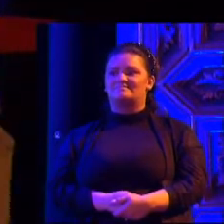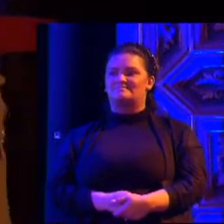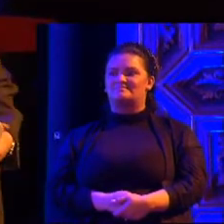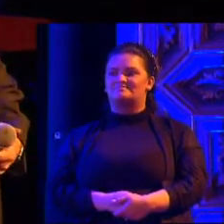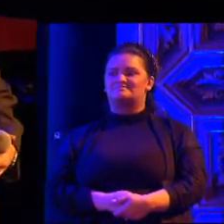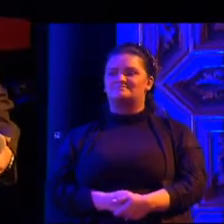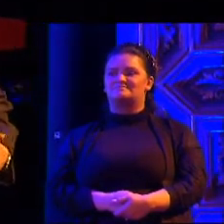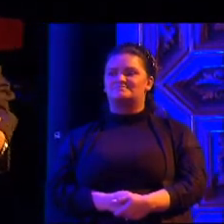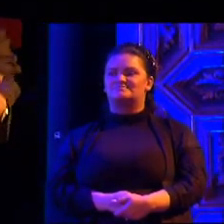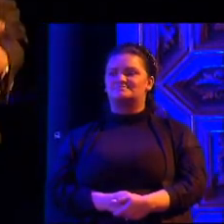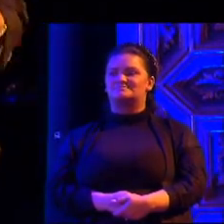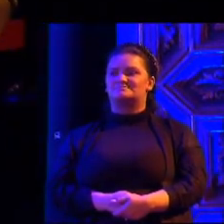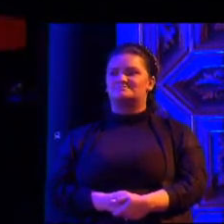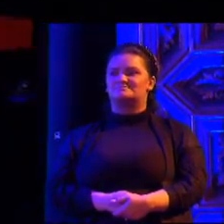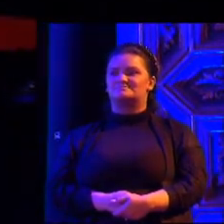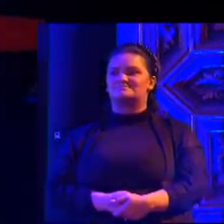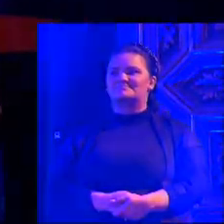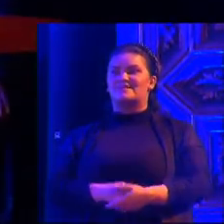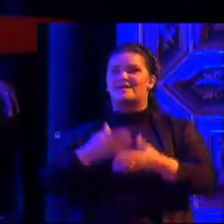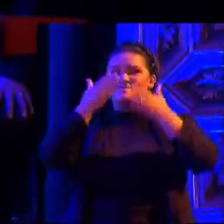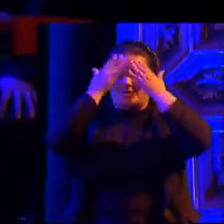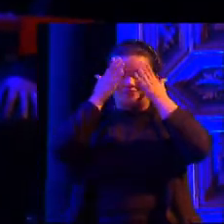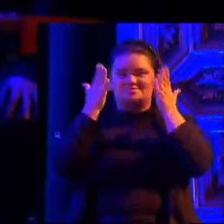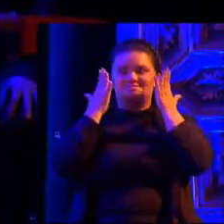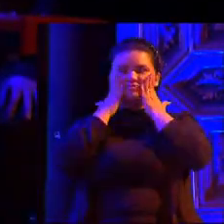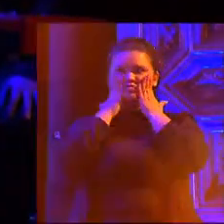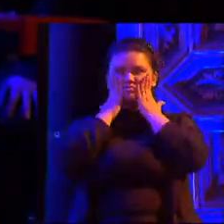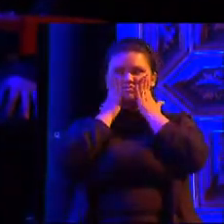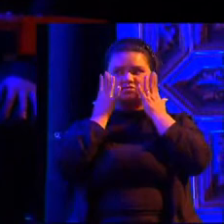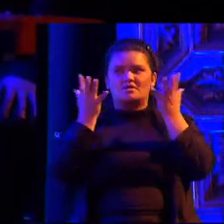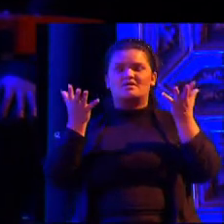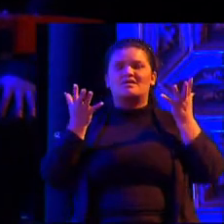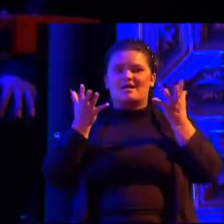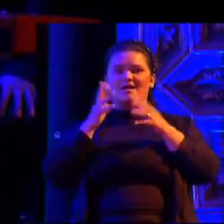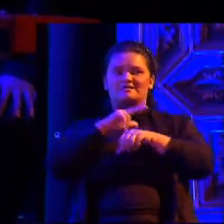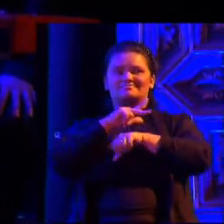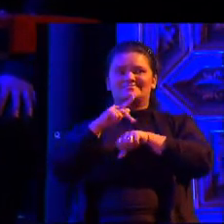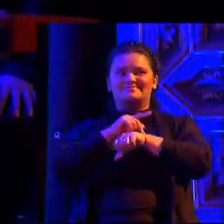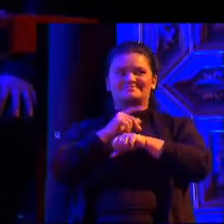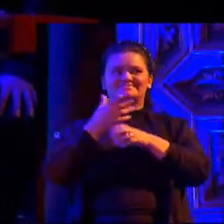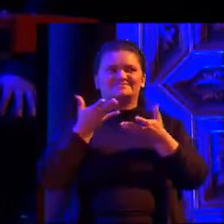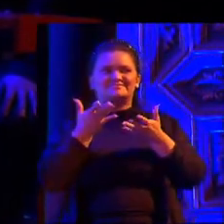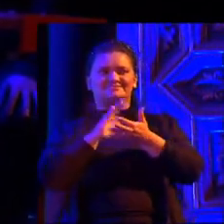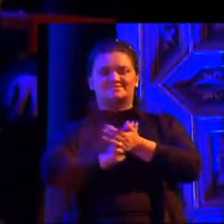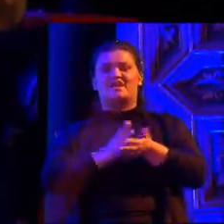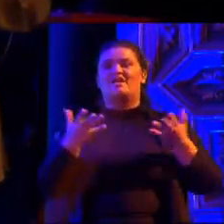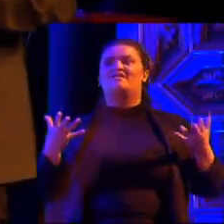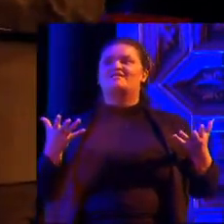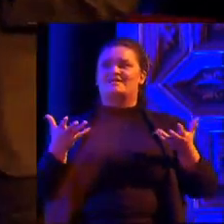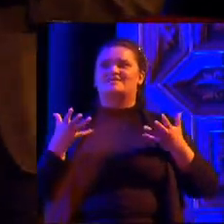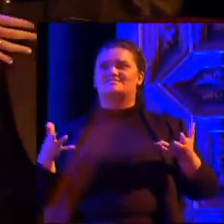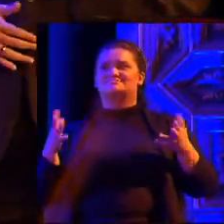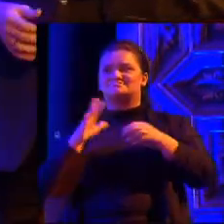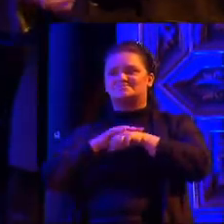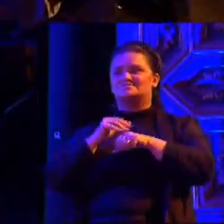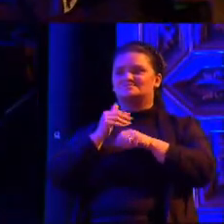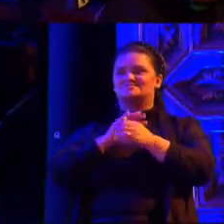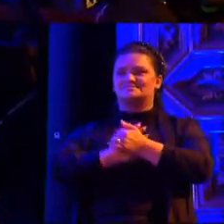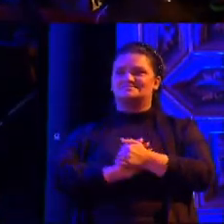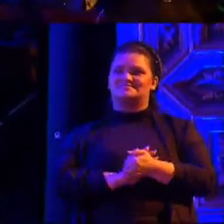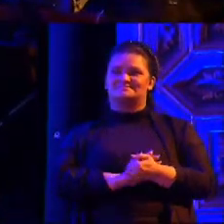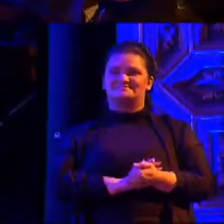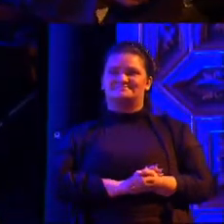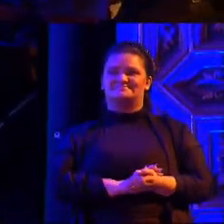Meu Deus do céu, olha só. Mas eu quero esse prêmio, viu? Eu quero muito.